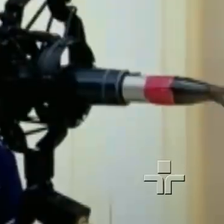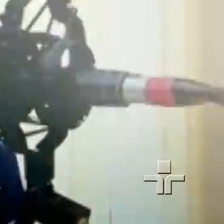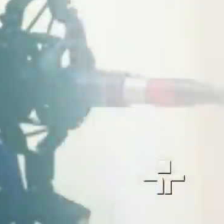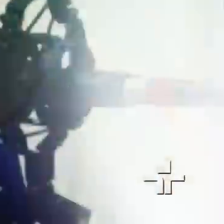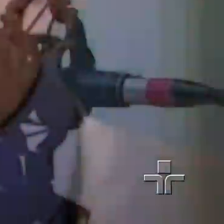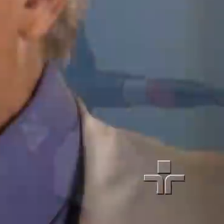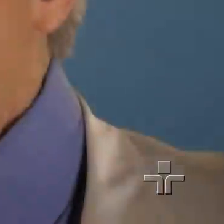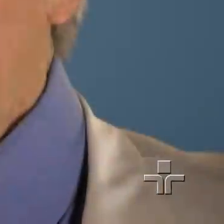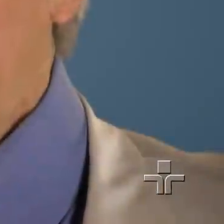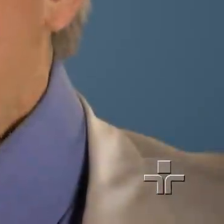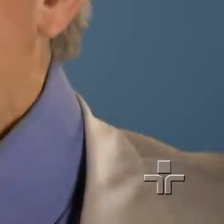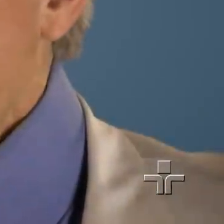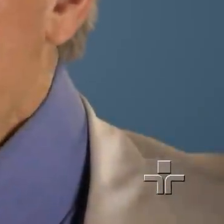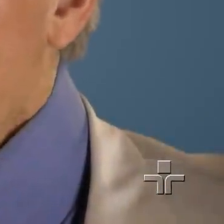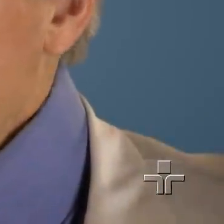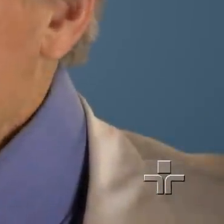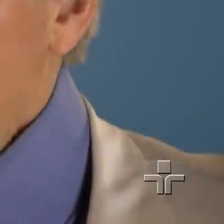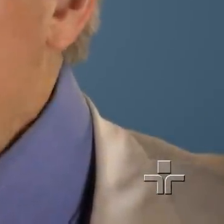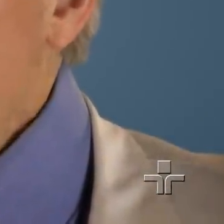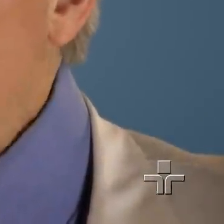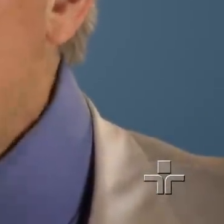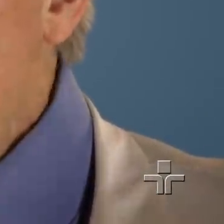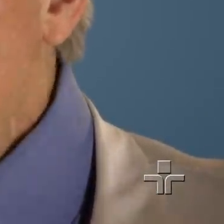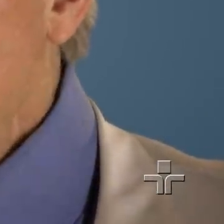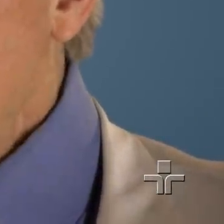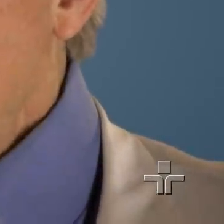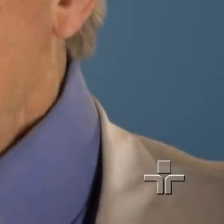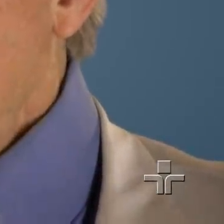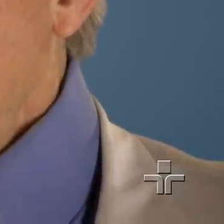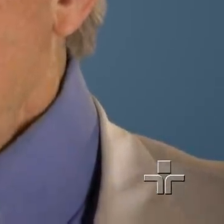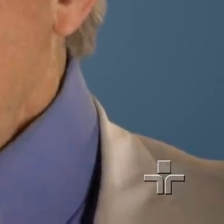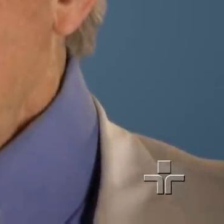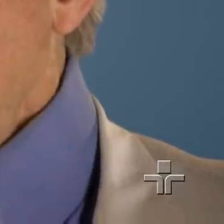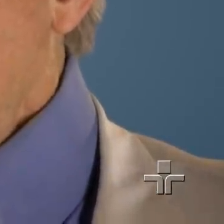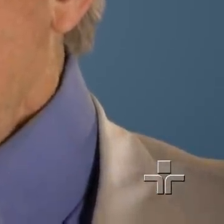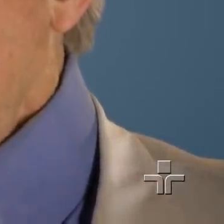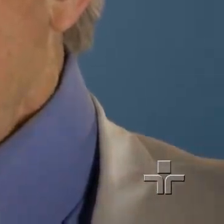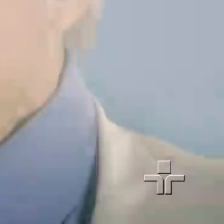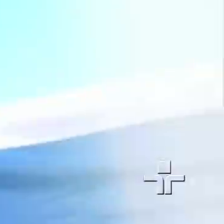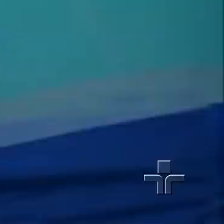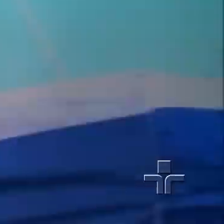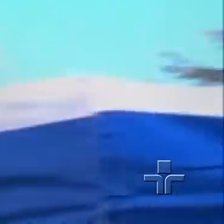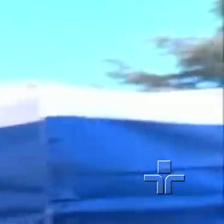E da literatura. I think I have it correctly, but I don't have much.